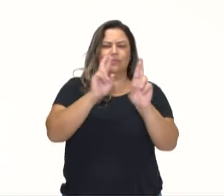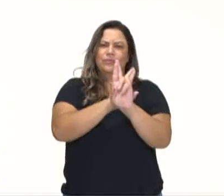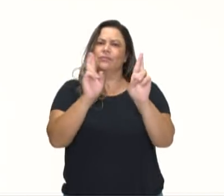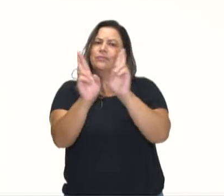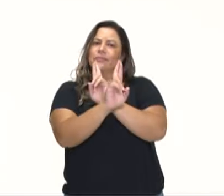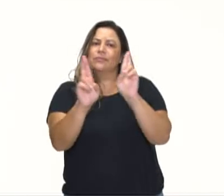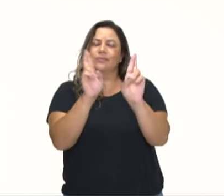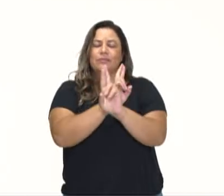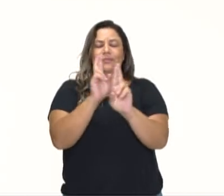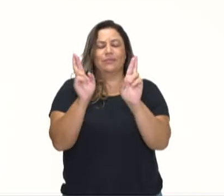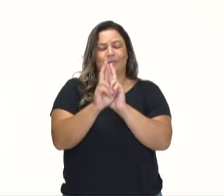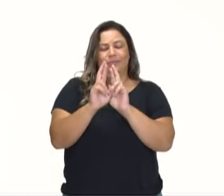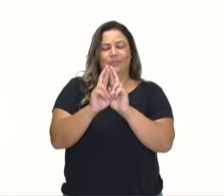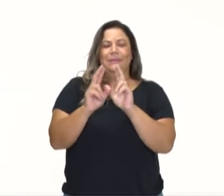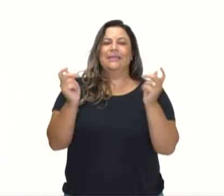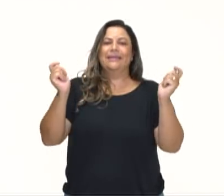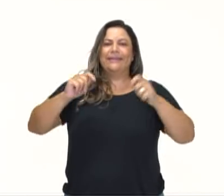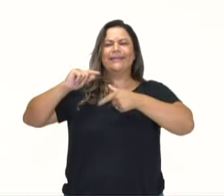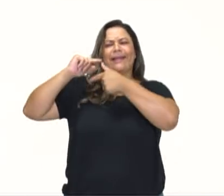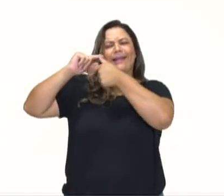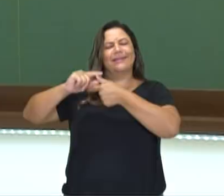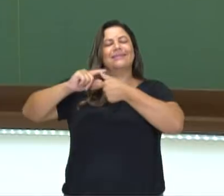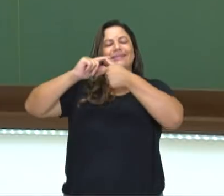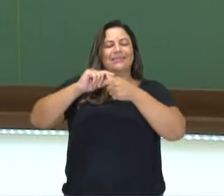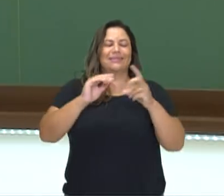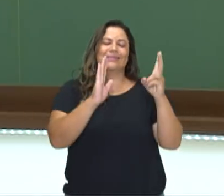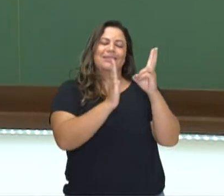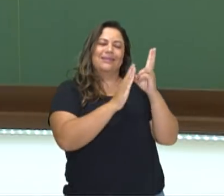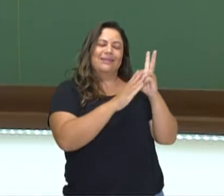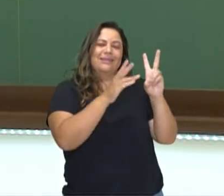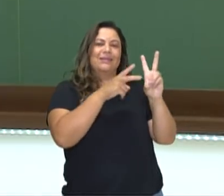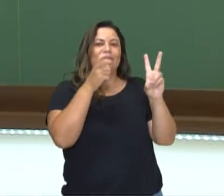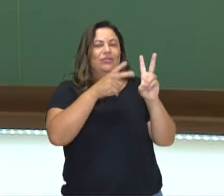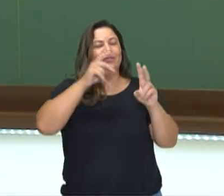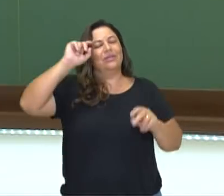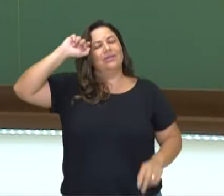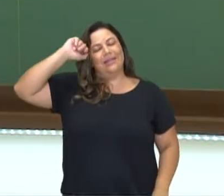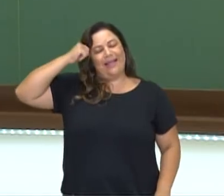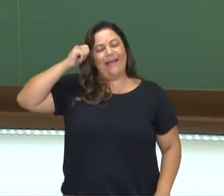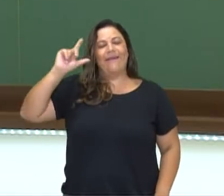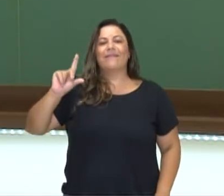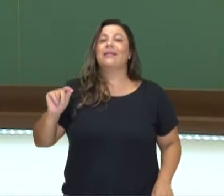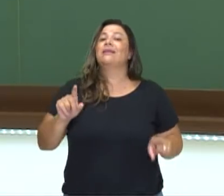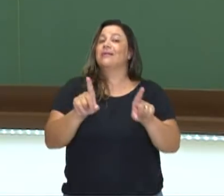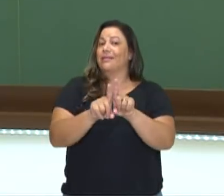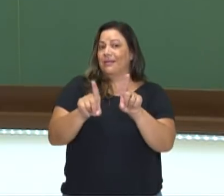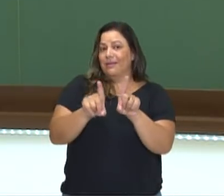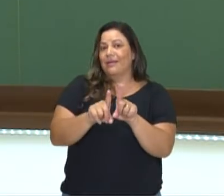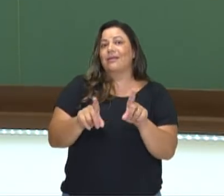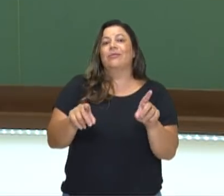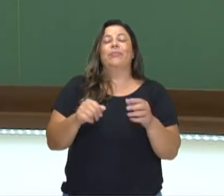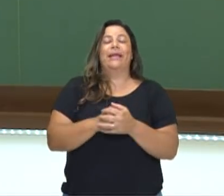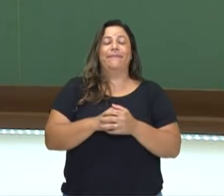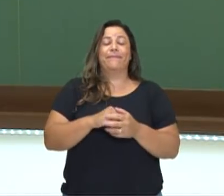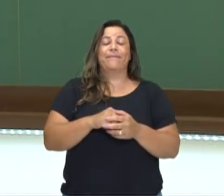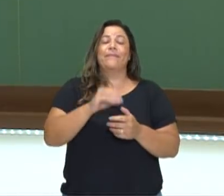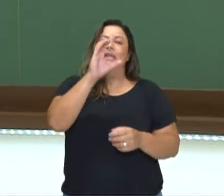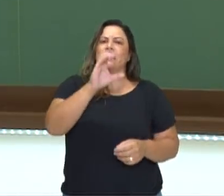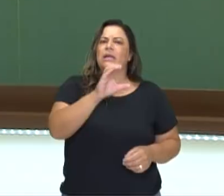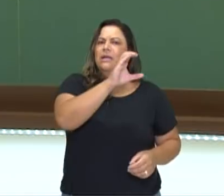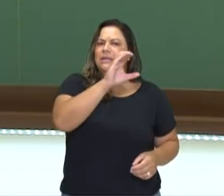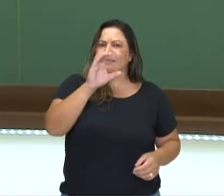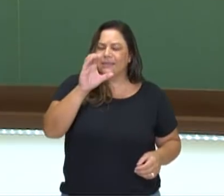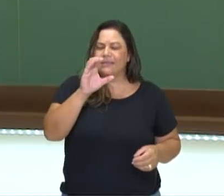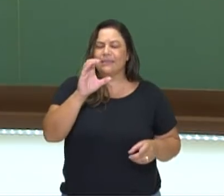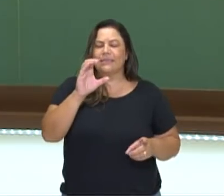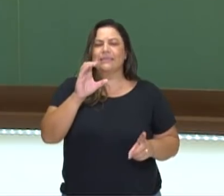então indígenas e africanas, mas também algumas vezes presente no folclore também está a cultura cristã que veio para o